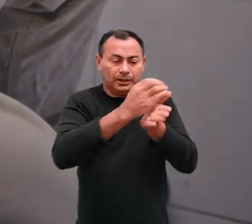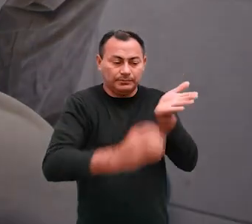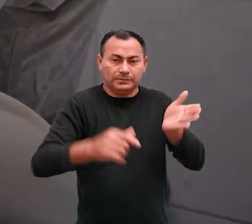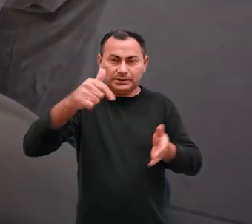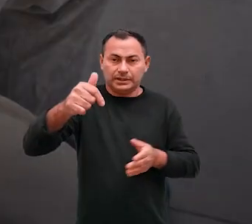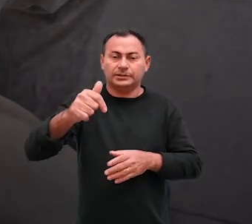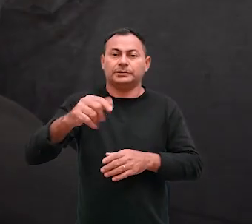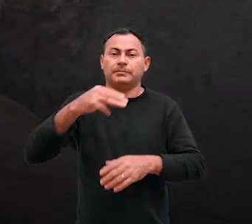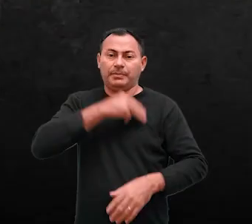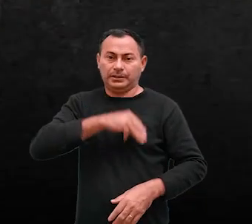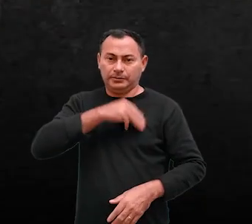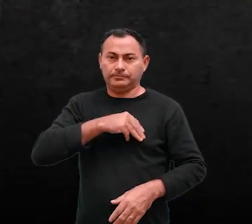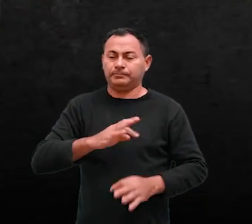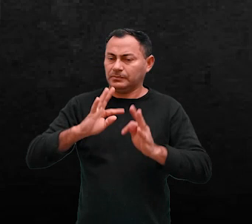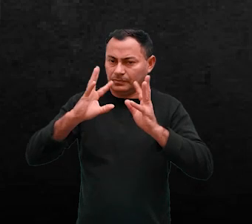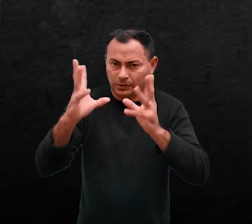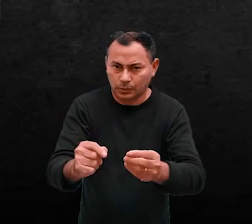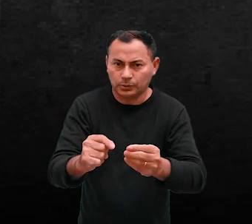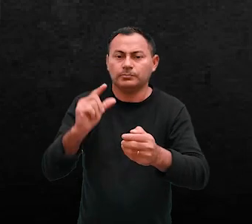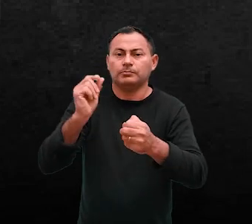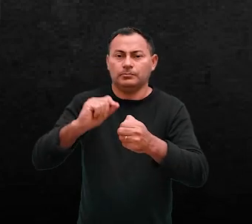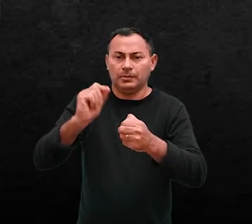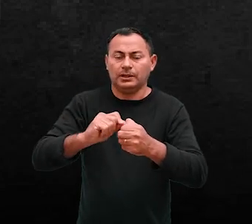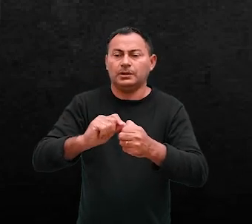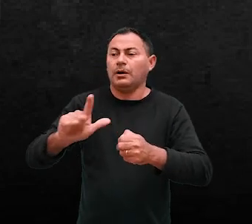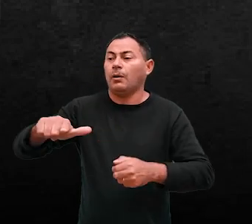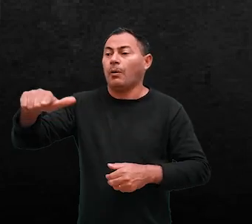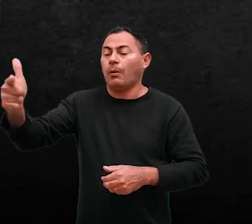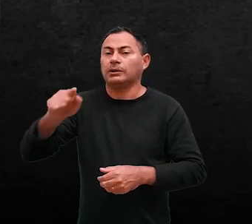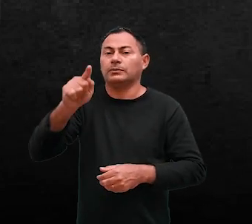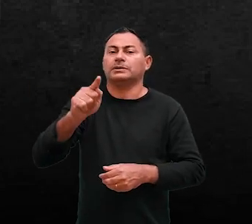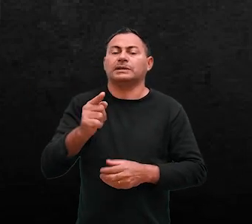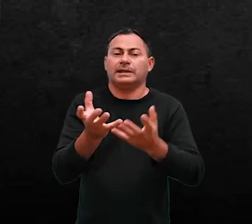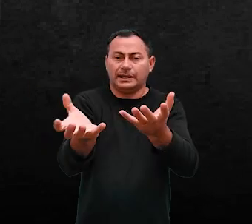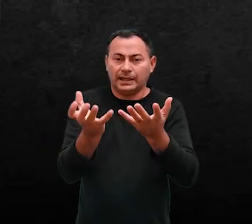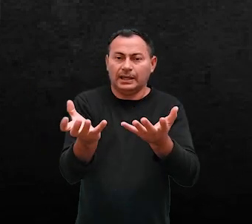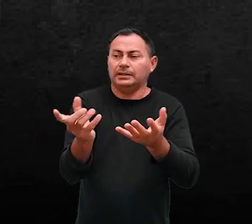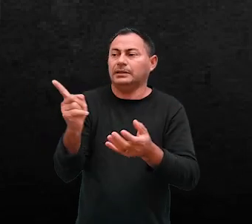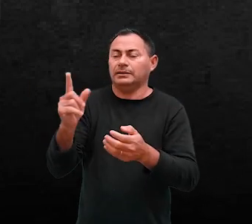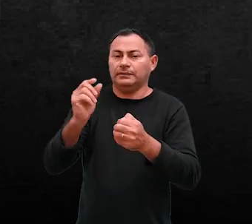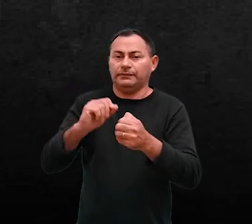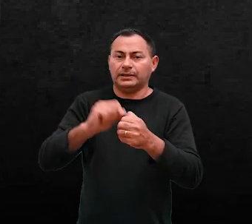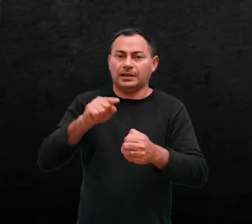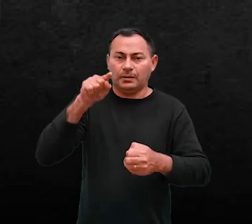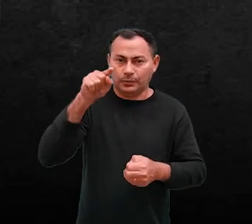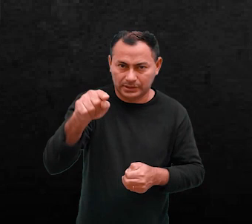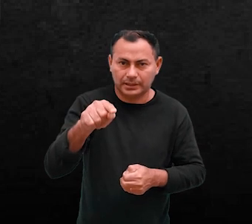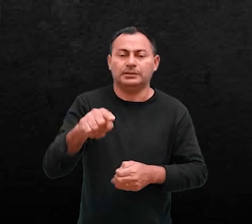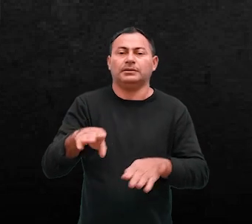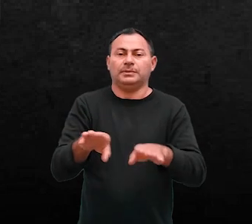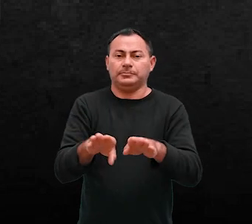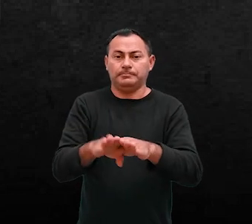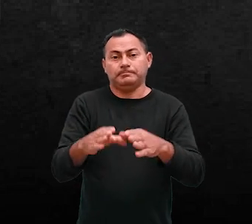7 de Mateus. Assim, em tudo, façam aos outros o que vocês querem que eles lhes